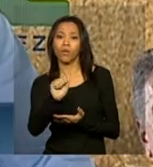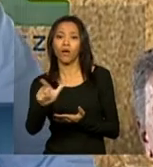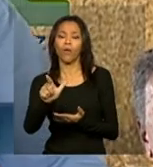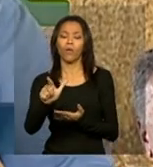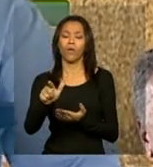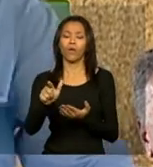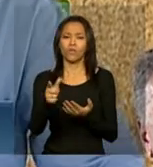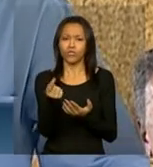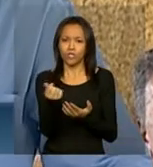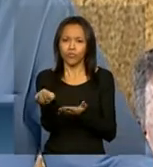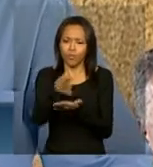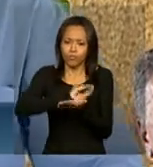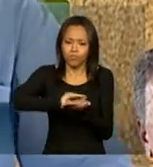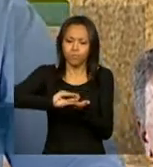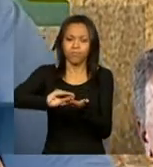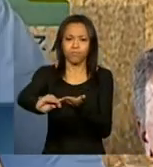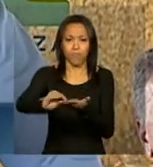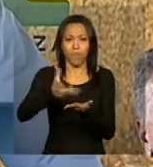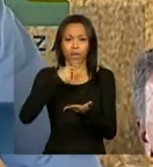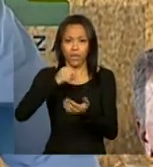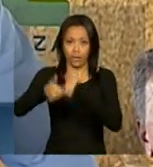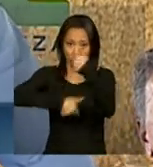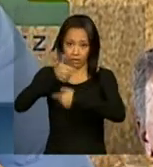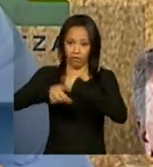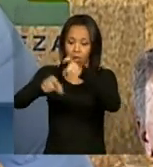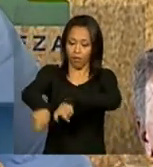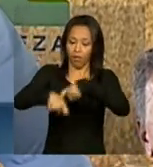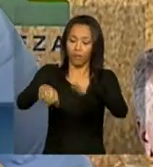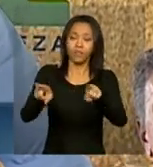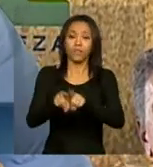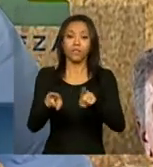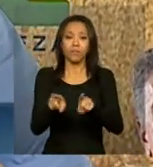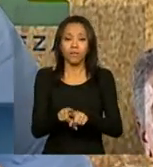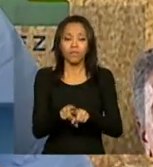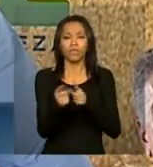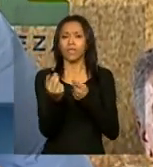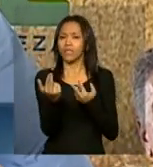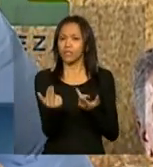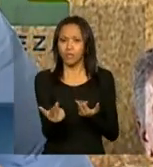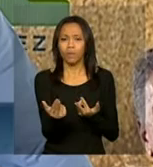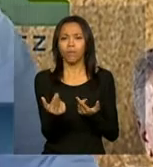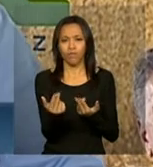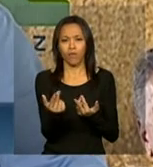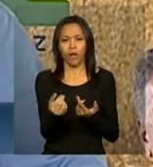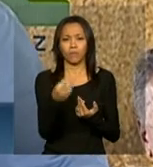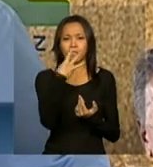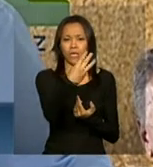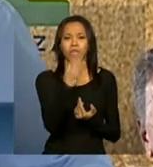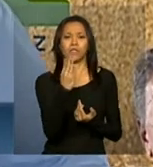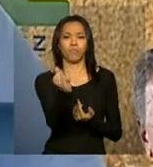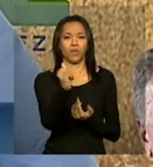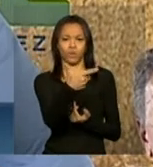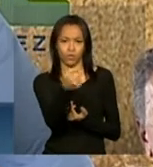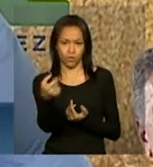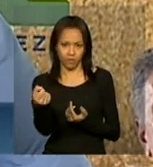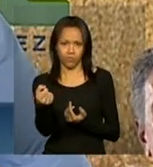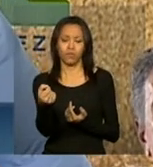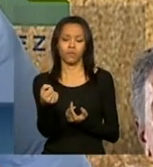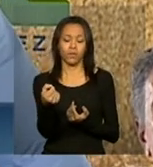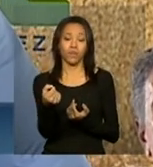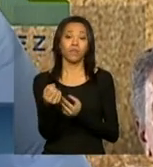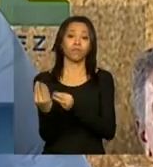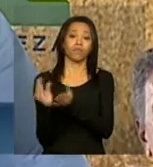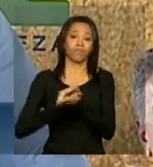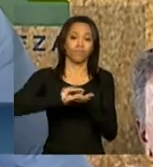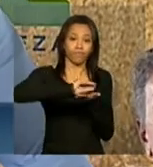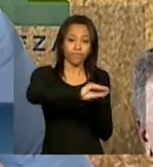foram de custeio para os produtores e também do mesmo número, praticamente 3 bilhões e 200, para